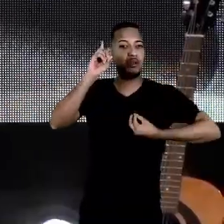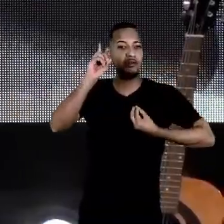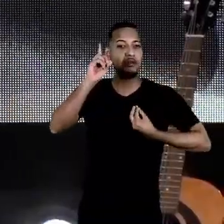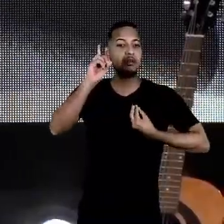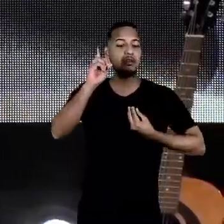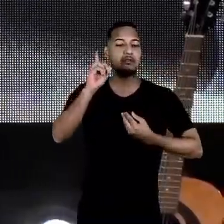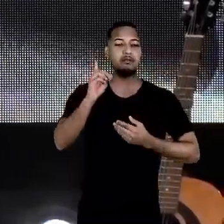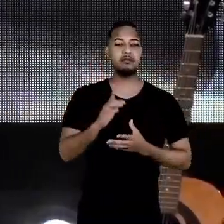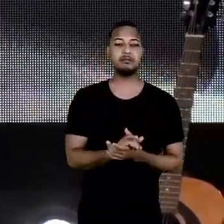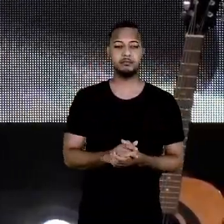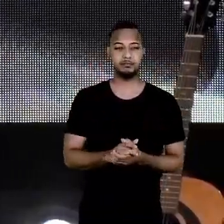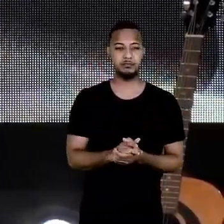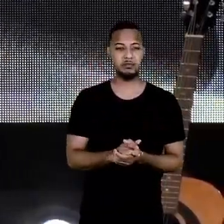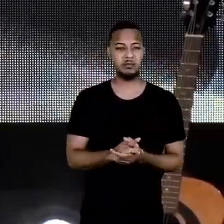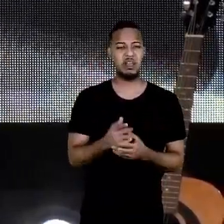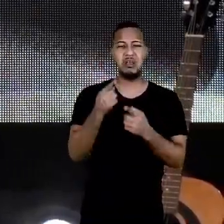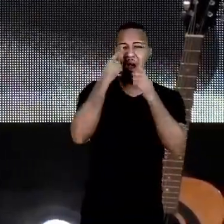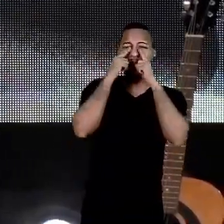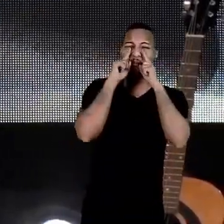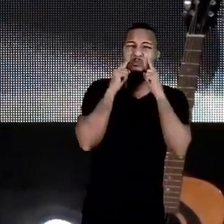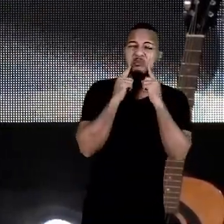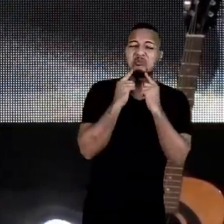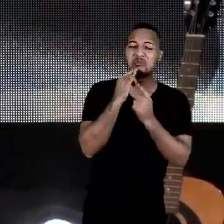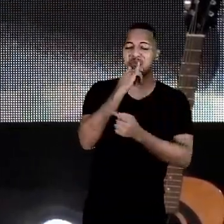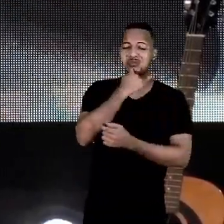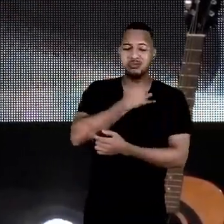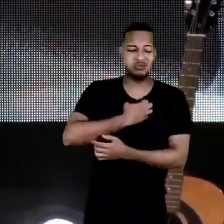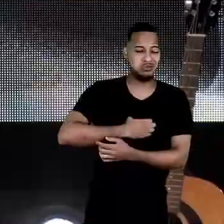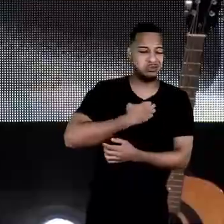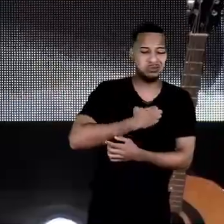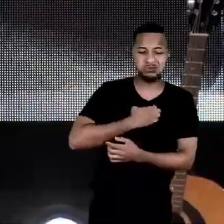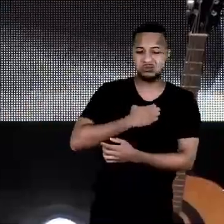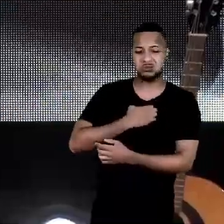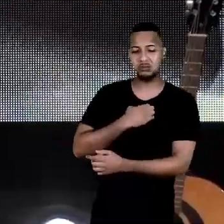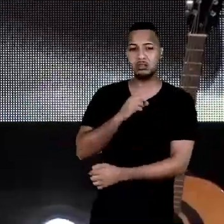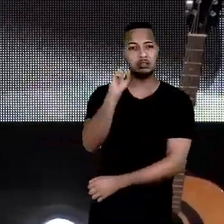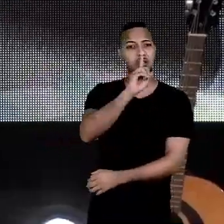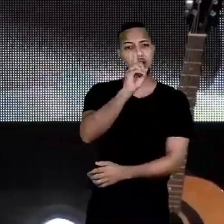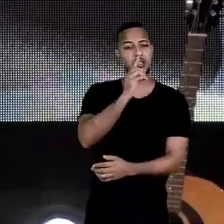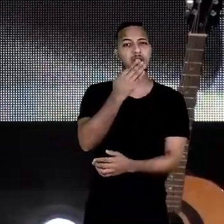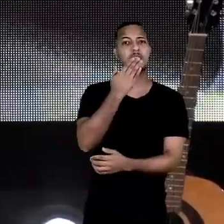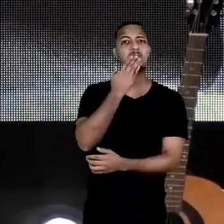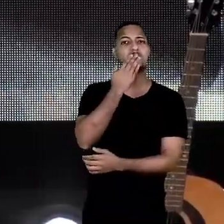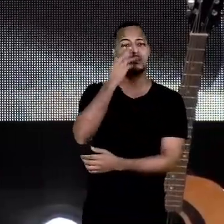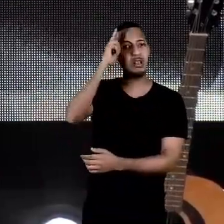perca tempo chorando em meio ao processo. Lembre-se da promessa